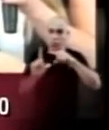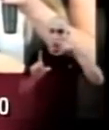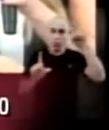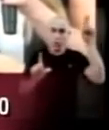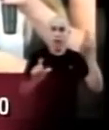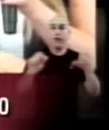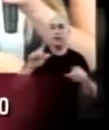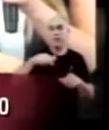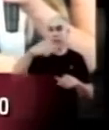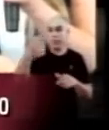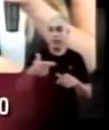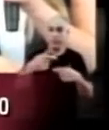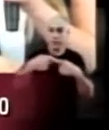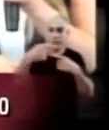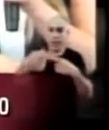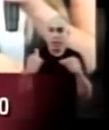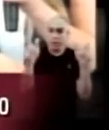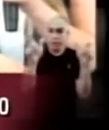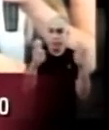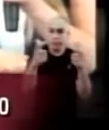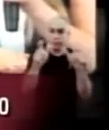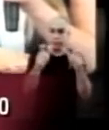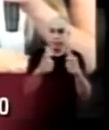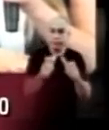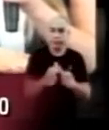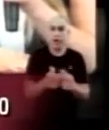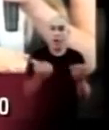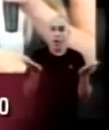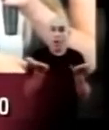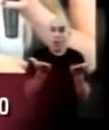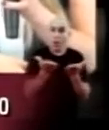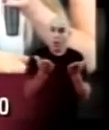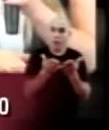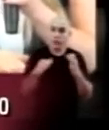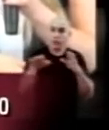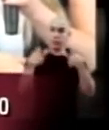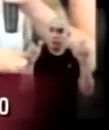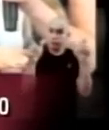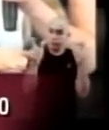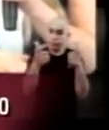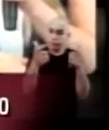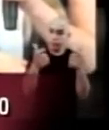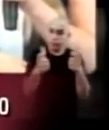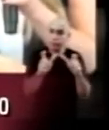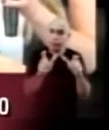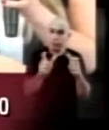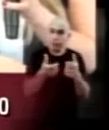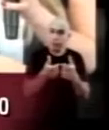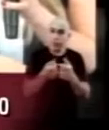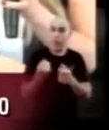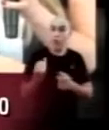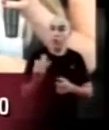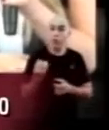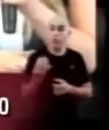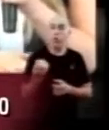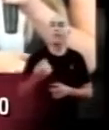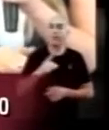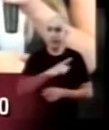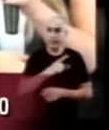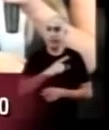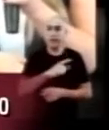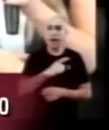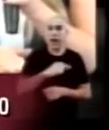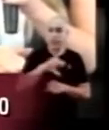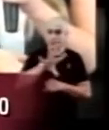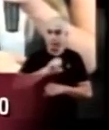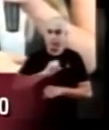foi caindo. Mas hoje a gente ainda se mantém numa queda, porém com um número grande de casos, A gente pode falar,